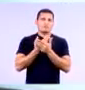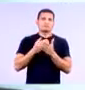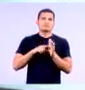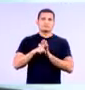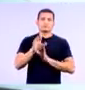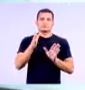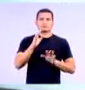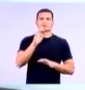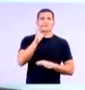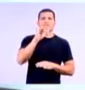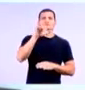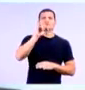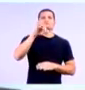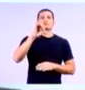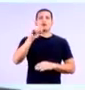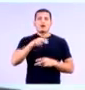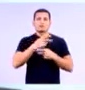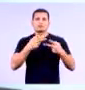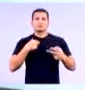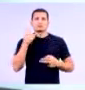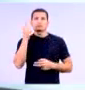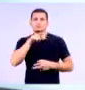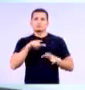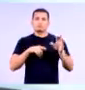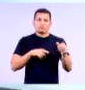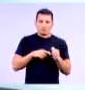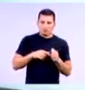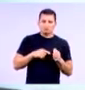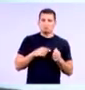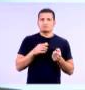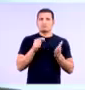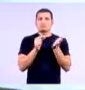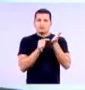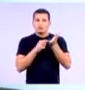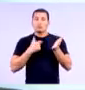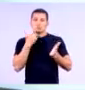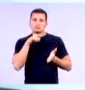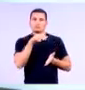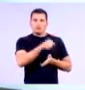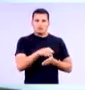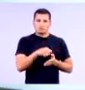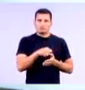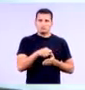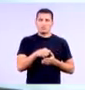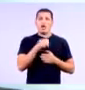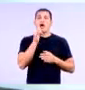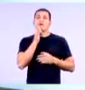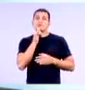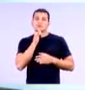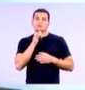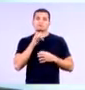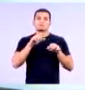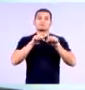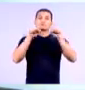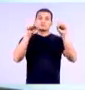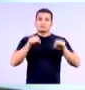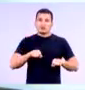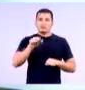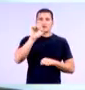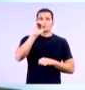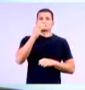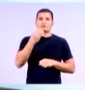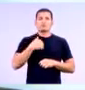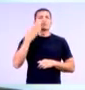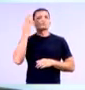físico. O físico é um objeto que eu consigo pegar, o pendrive eu consigo pegar. Mas, por exemplo, um software, um sistema operacional, eu sei